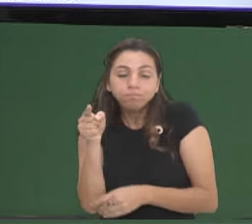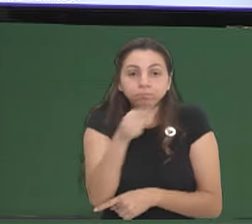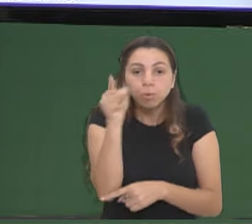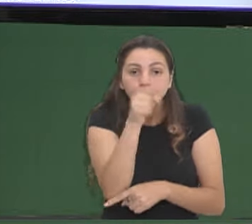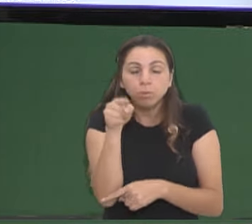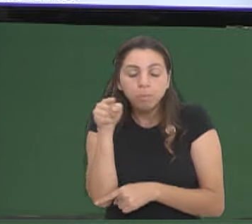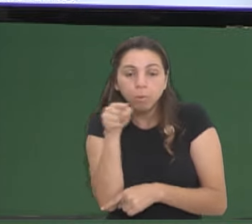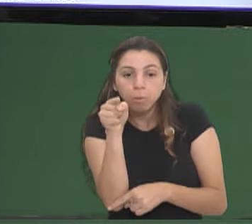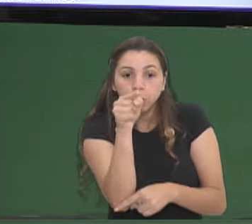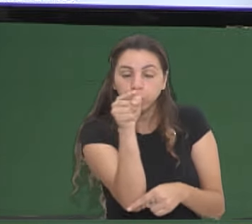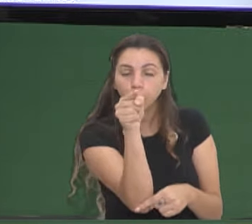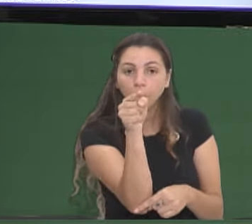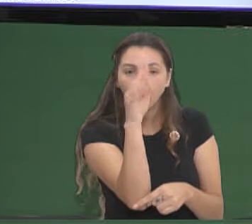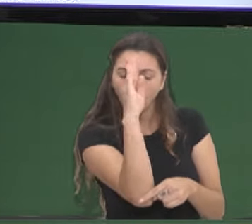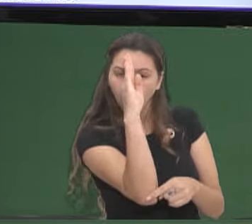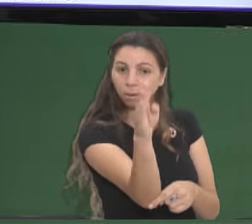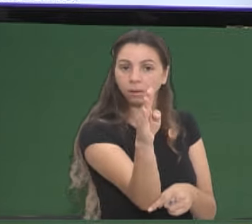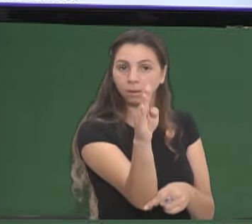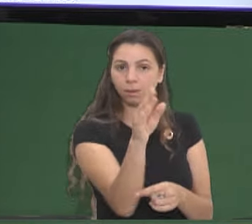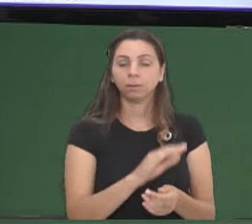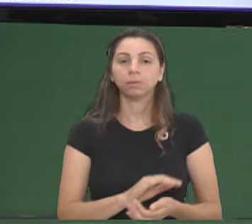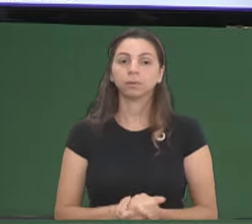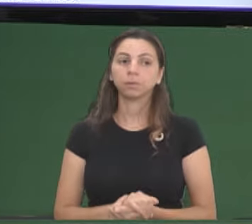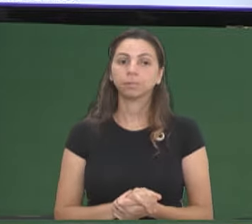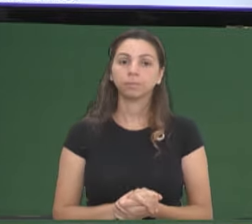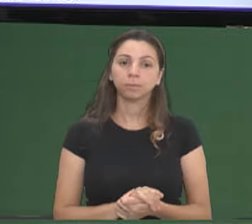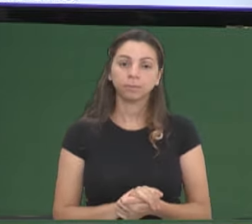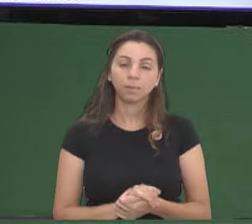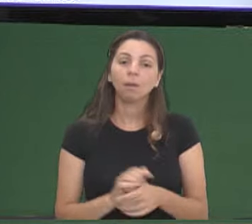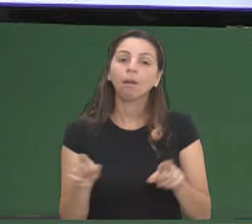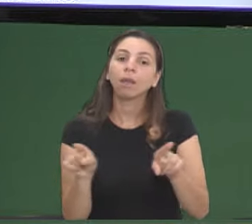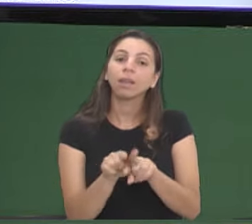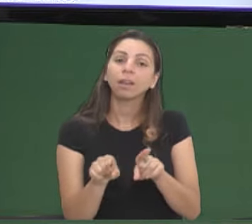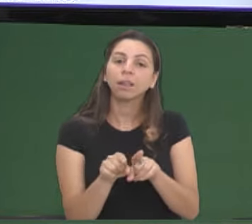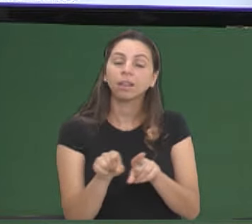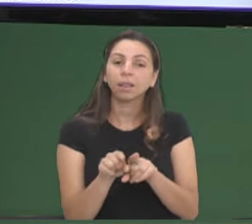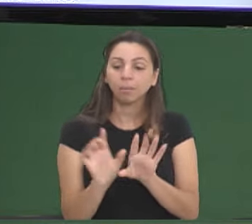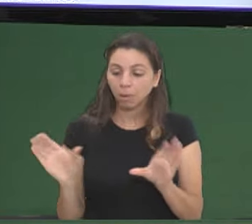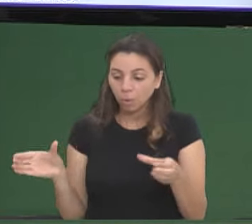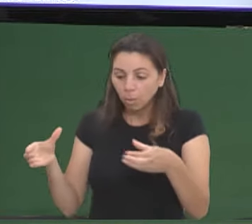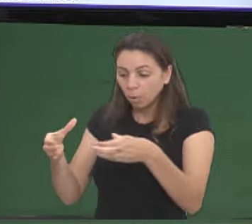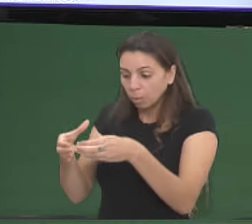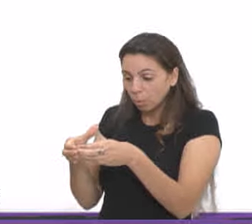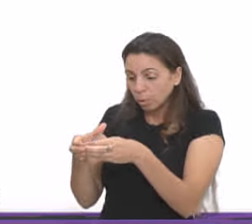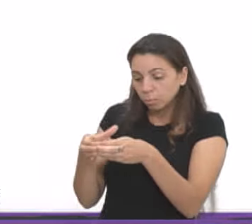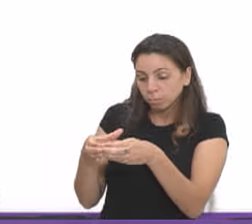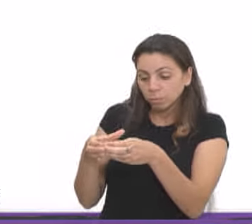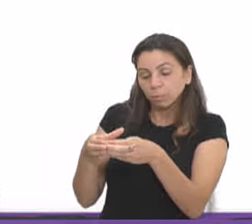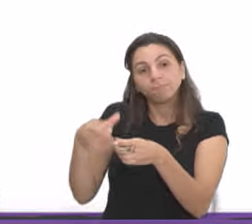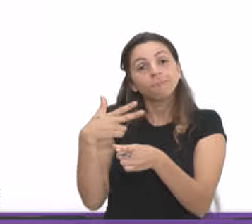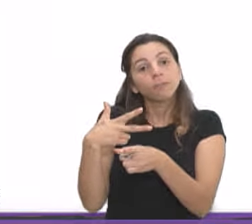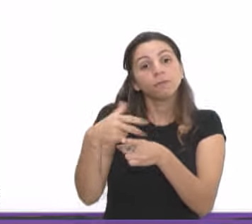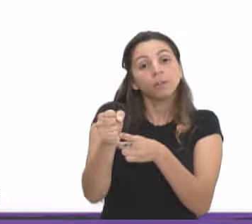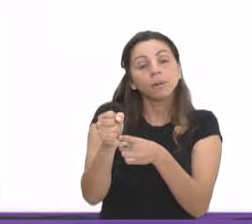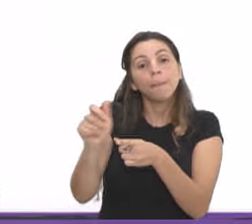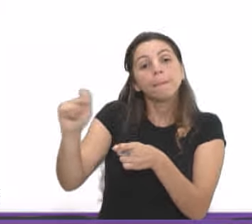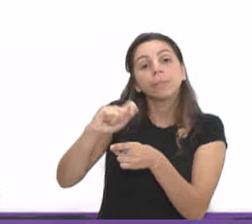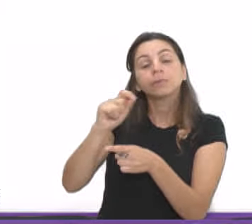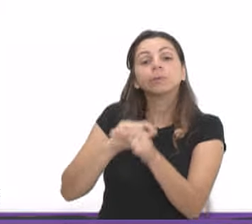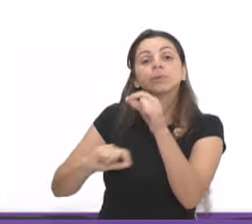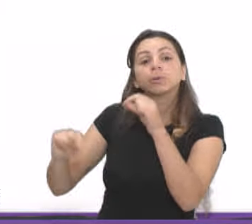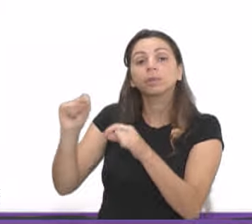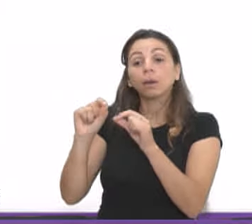né? Então, para que um time vença, é preciso que todos os jogadores tenham feito pelo